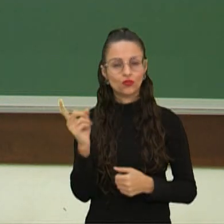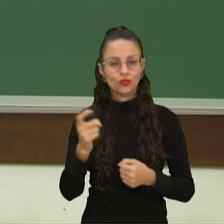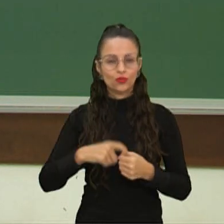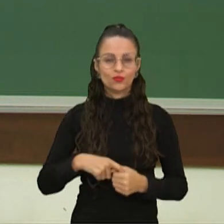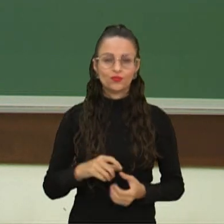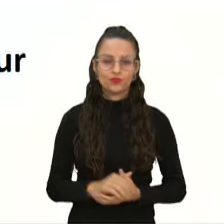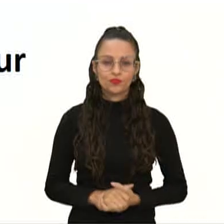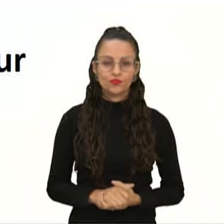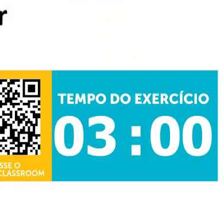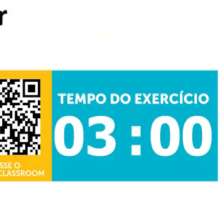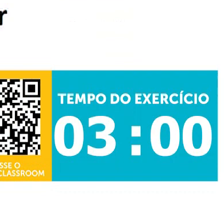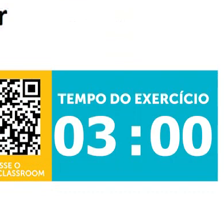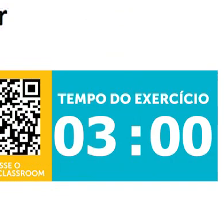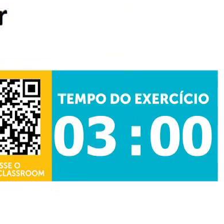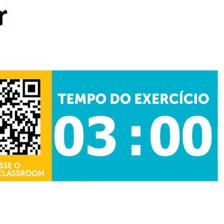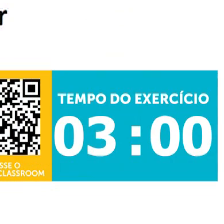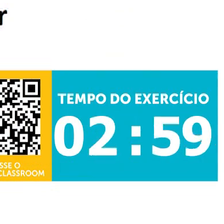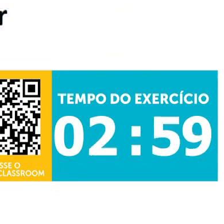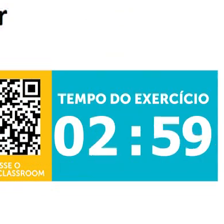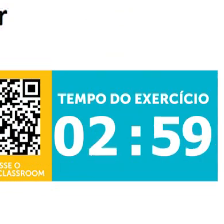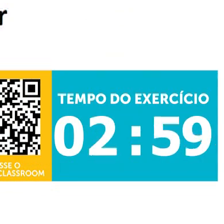volta, ok?